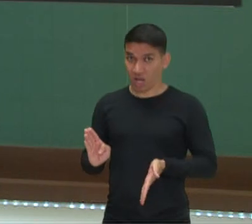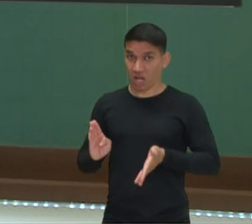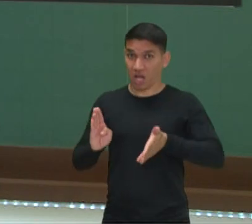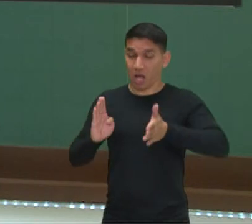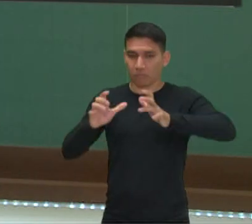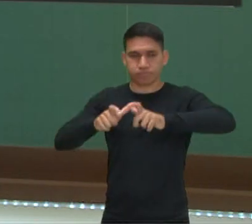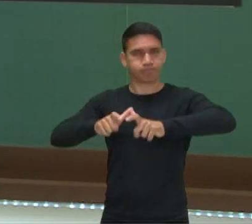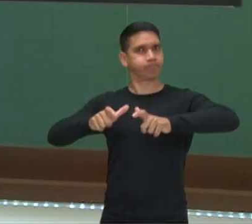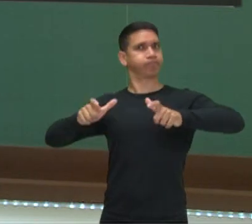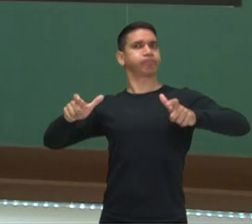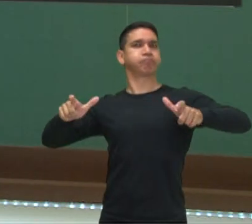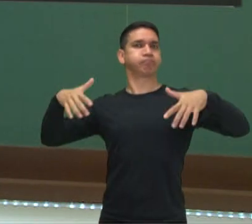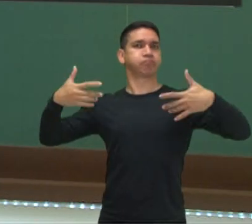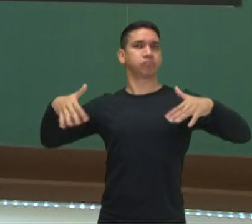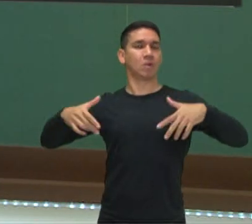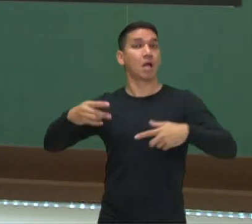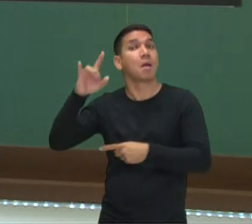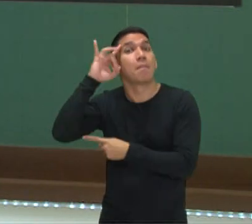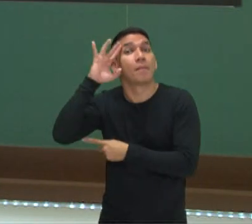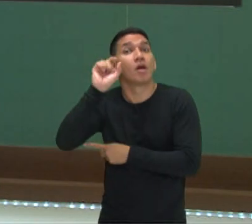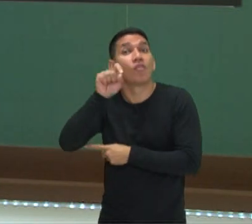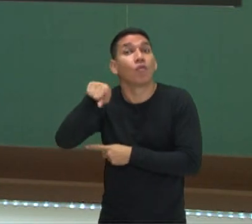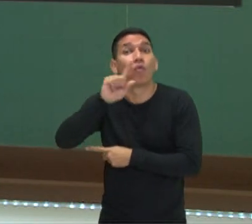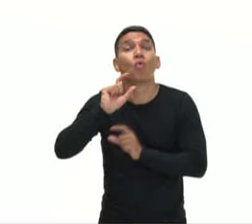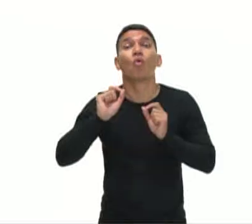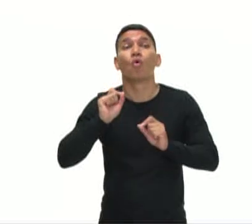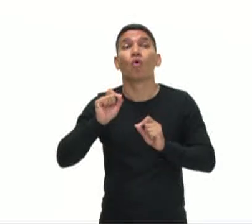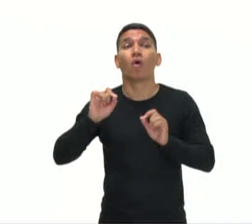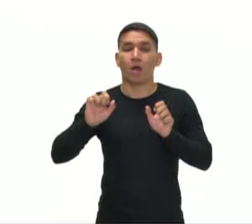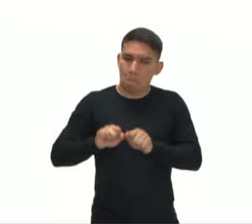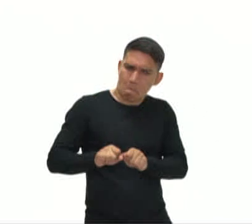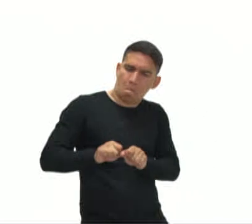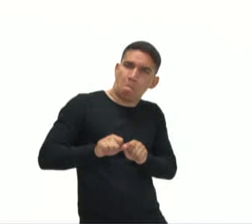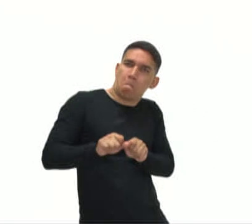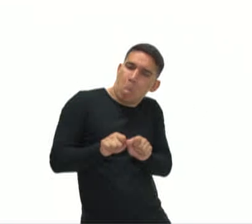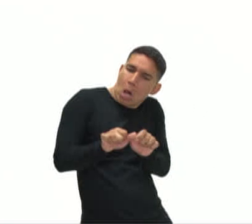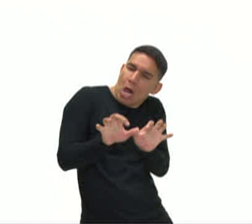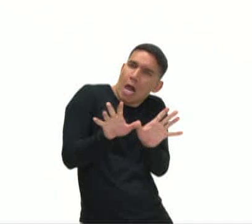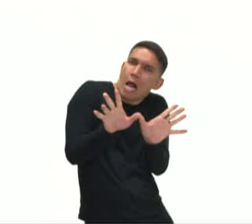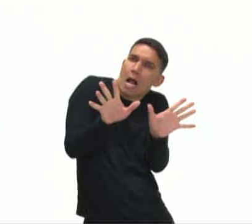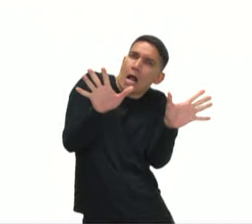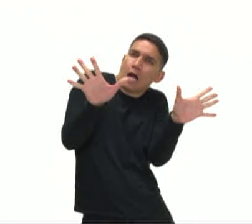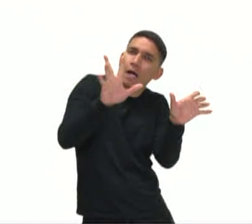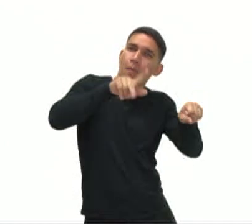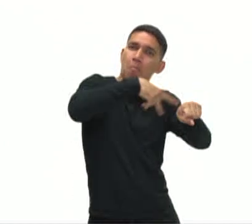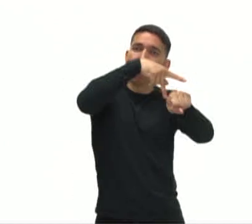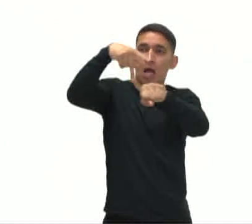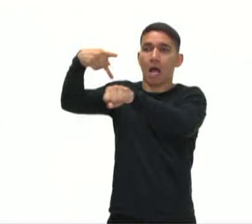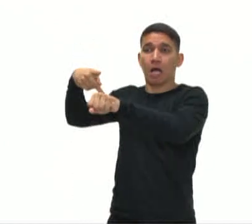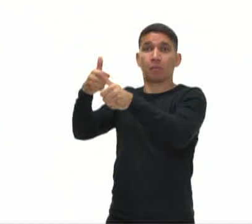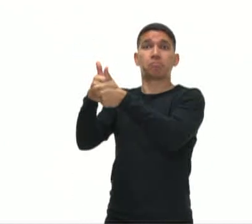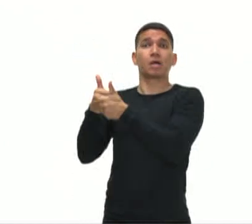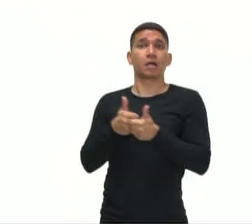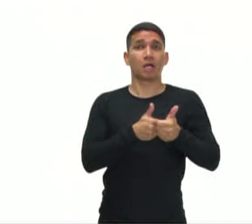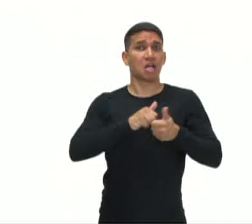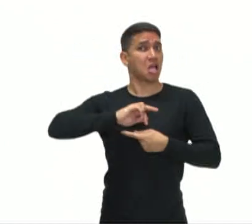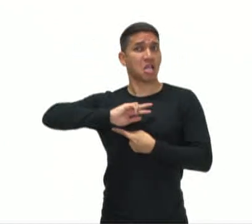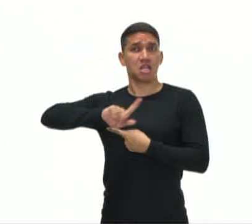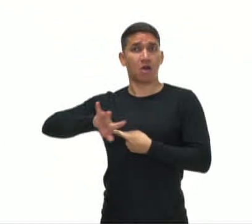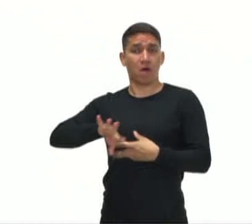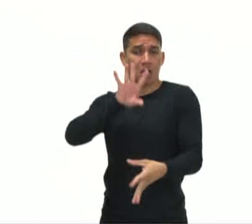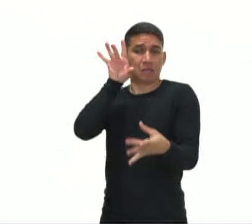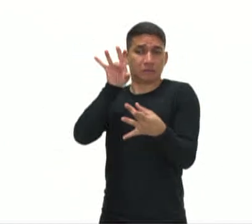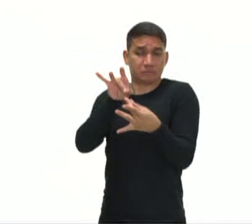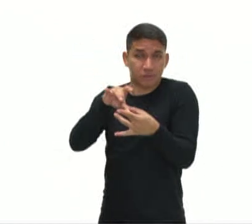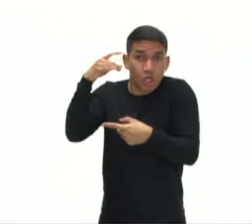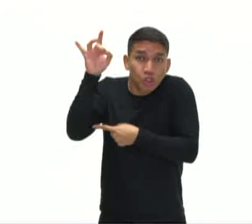é imensa, imaginem vocês então que ela se estende para países vizinhos. Ela não é uma floresta que